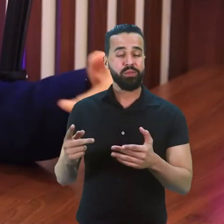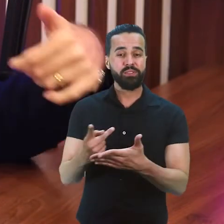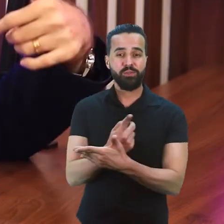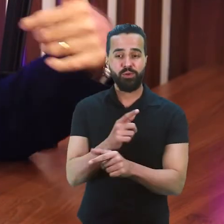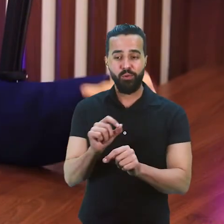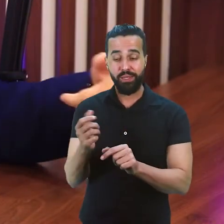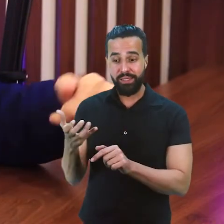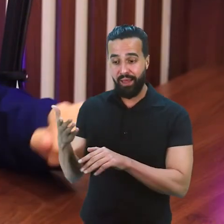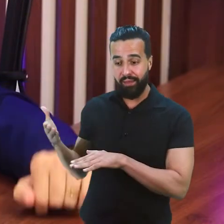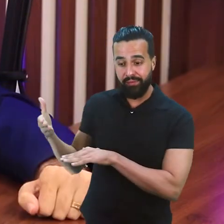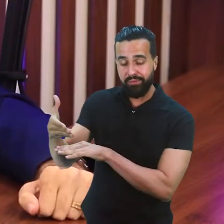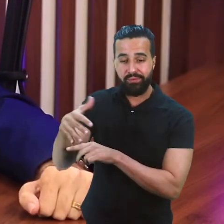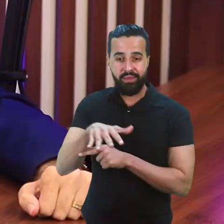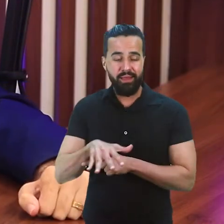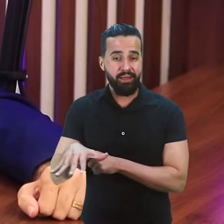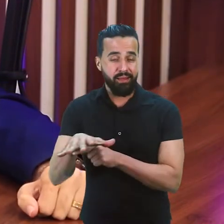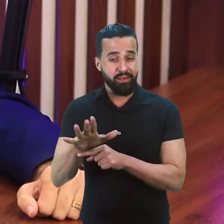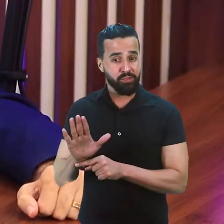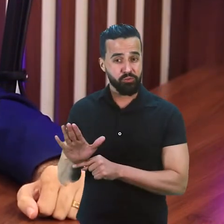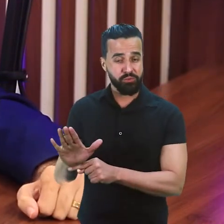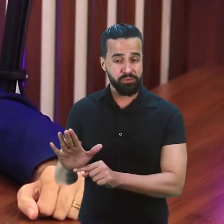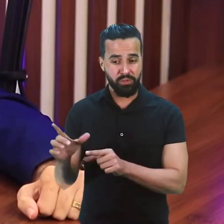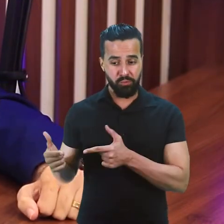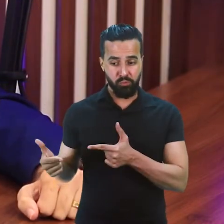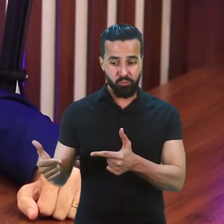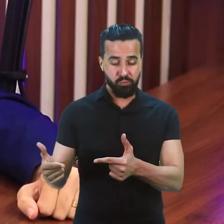com a causa, com a luta da pessoa com deficiência,